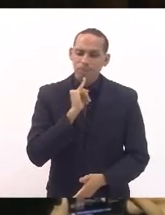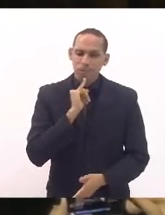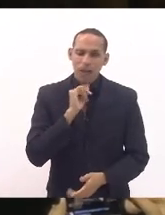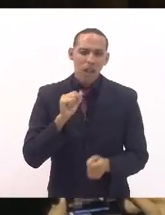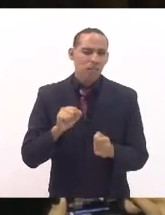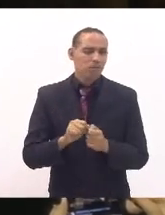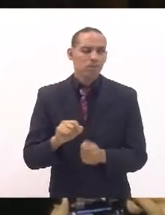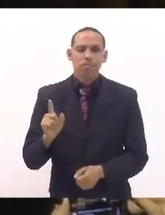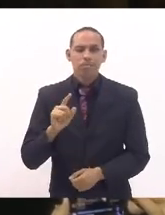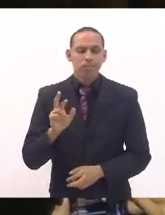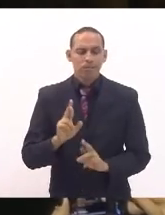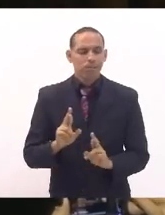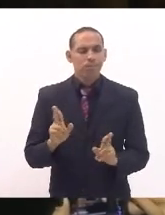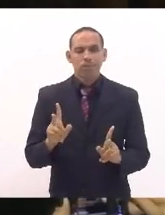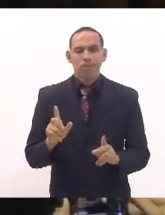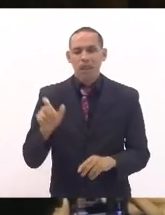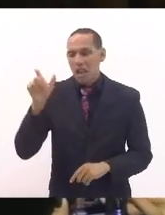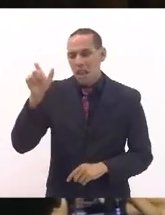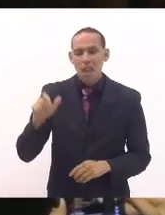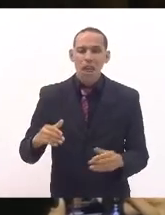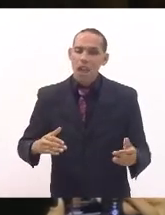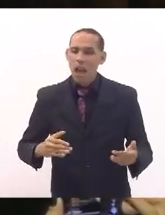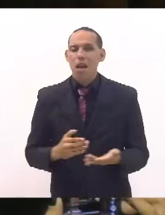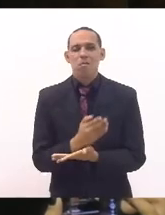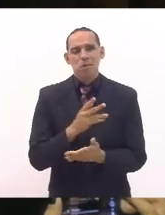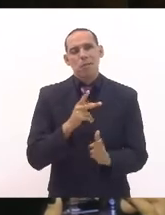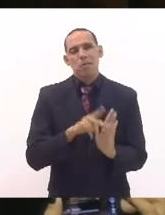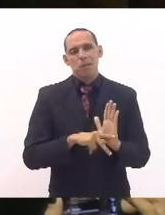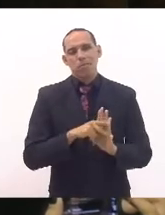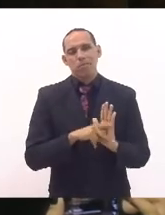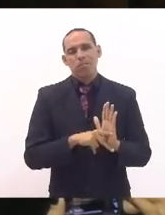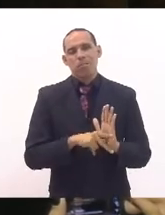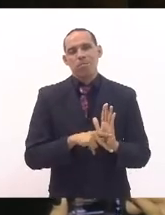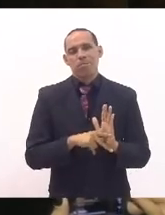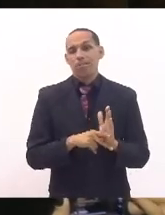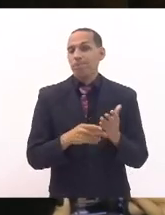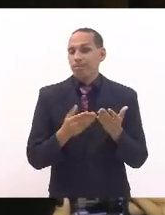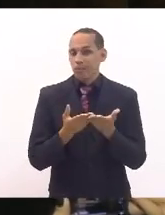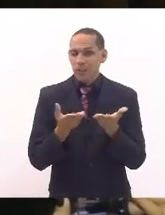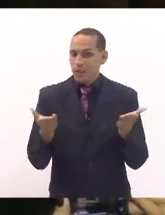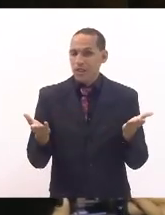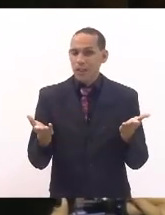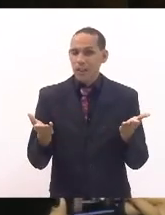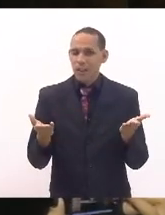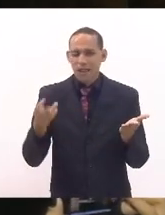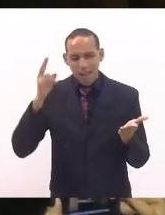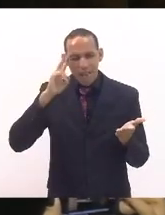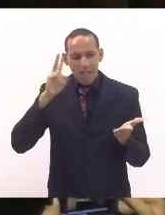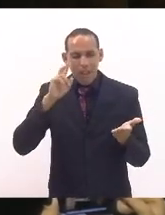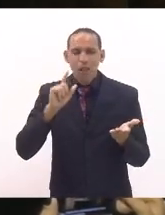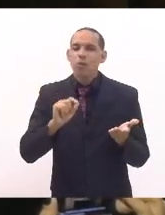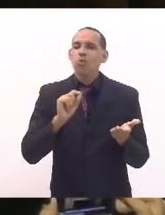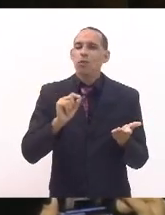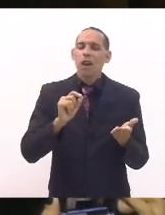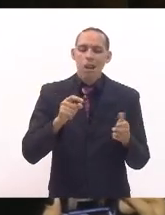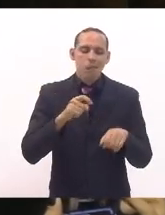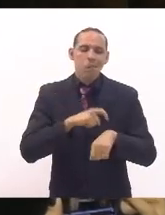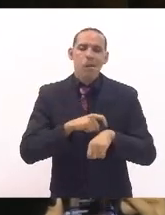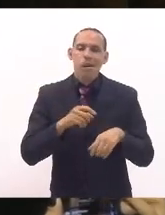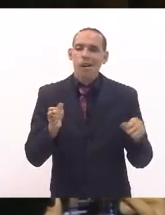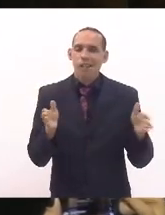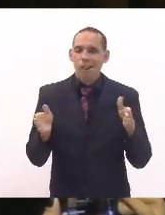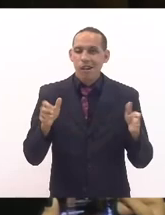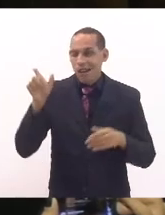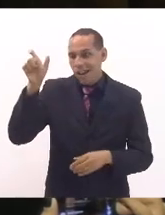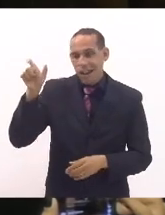isso que aconteceu. Ele sancionou esse projeto. E, para vocês que possam recordar, foi até aquele momento que